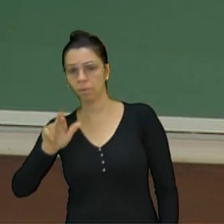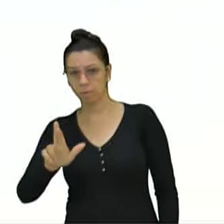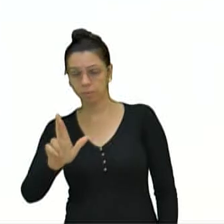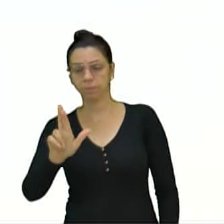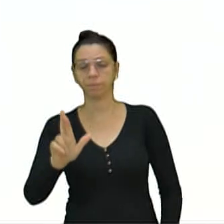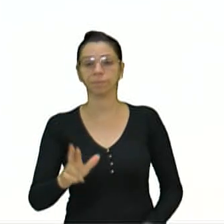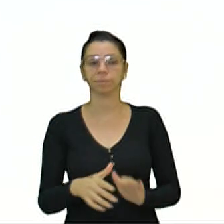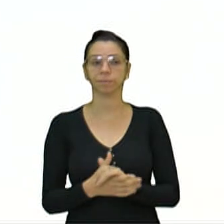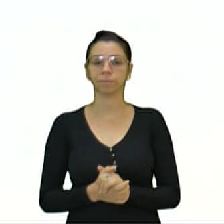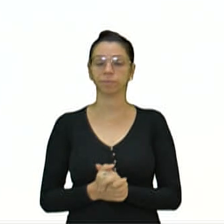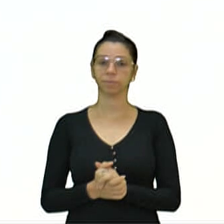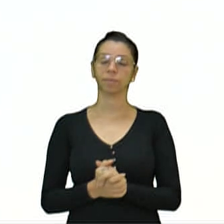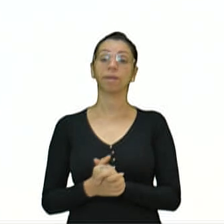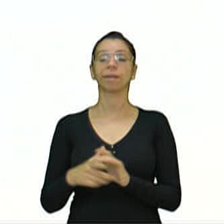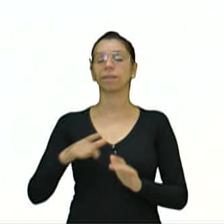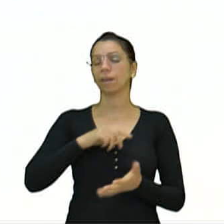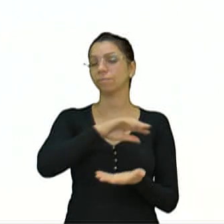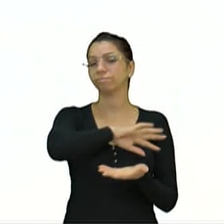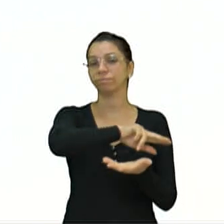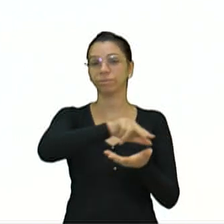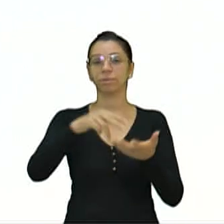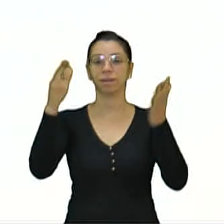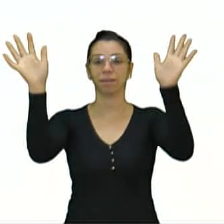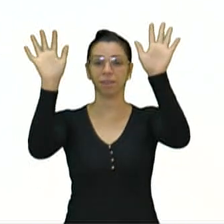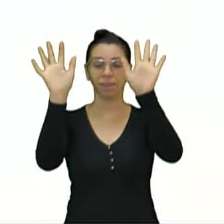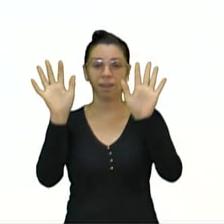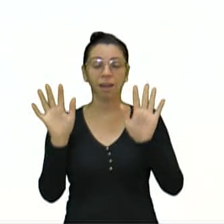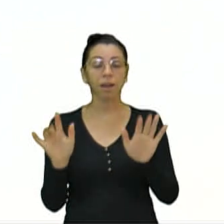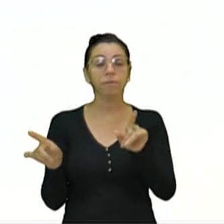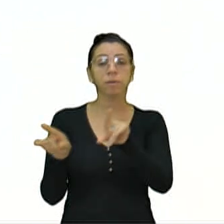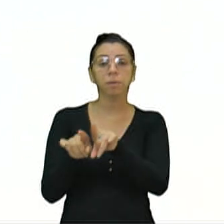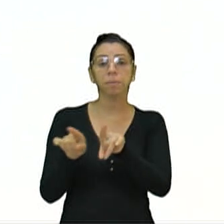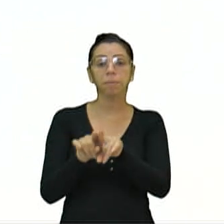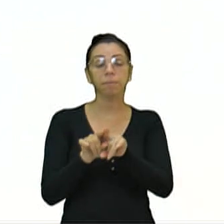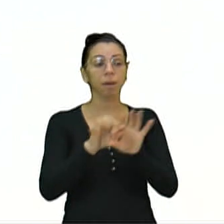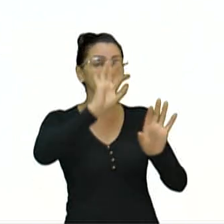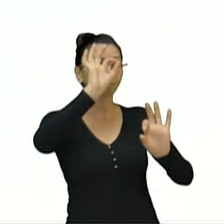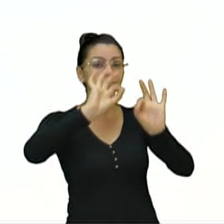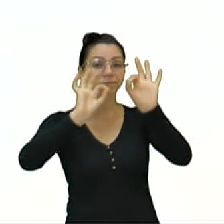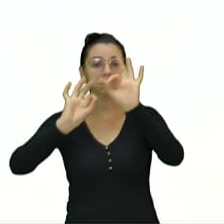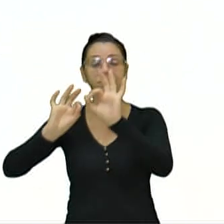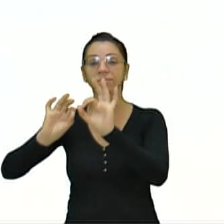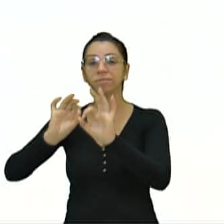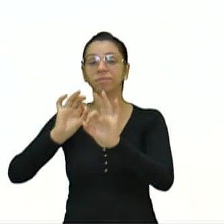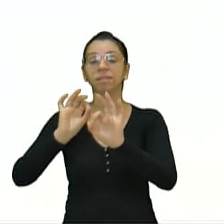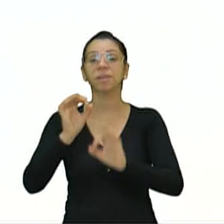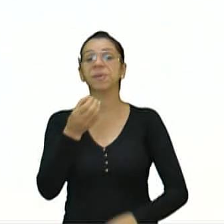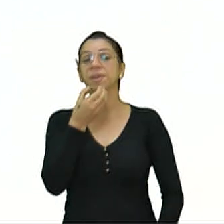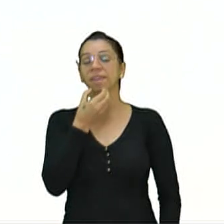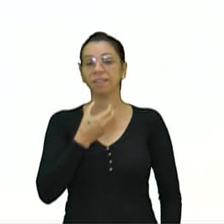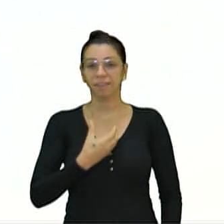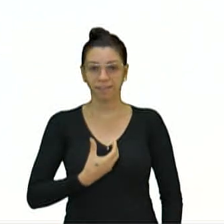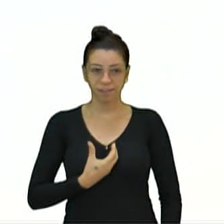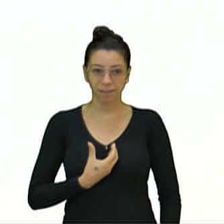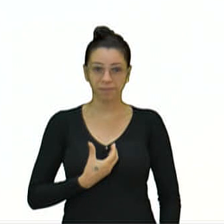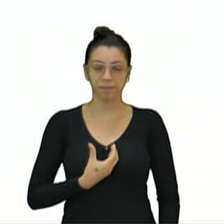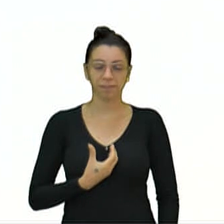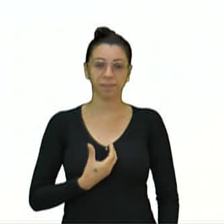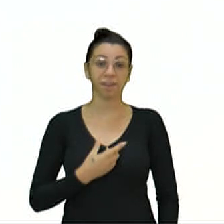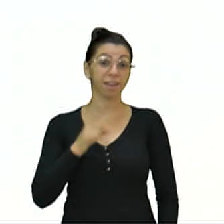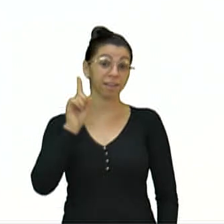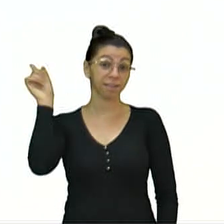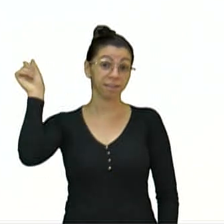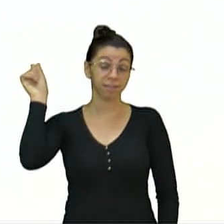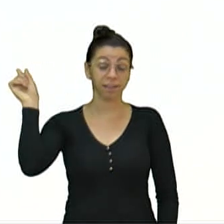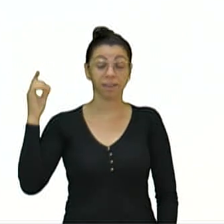neve. Daí passa, tem muitos efeitos de Natal, passam os caminhões. E ela fala que é o favorito dela durante o Natal, esse